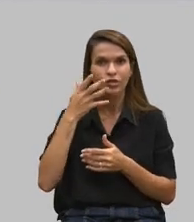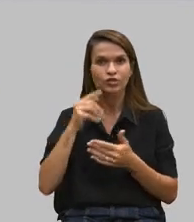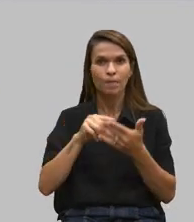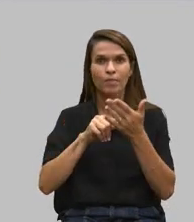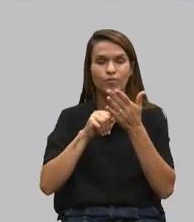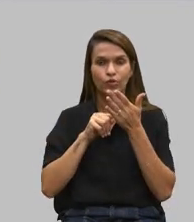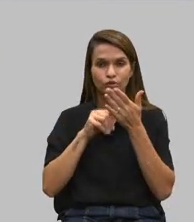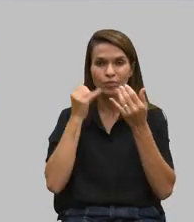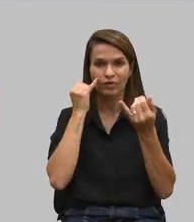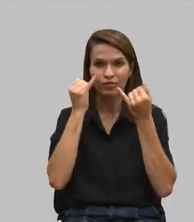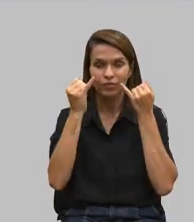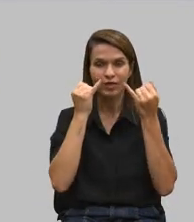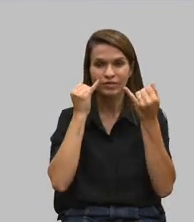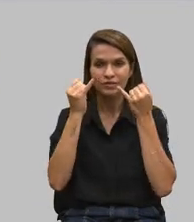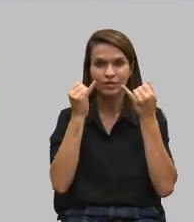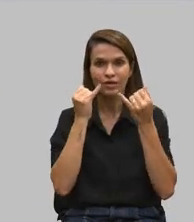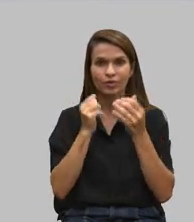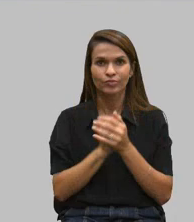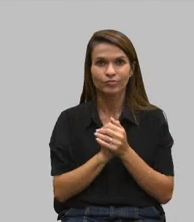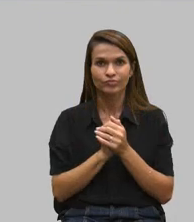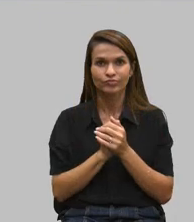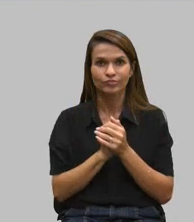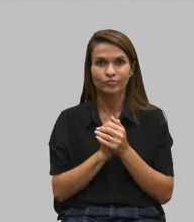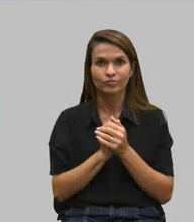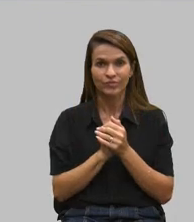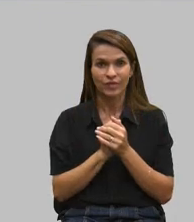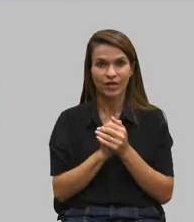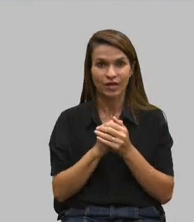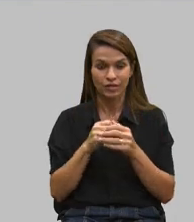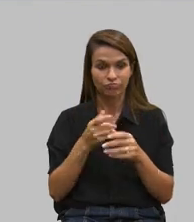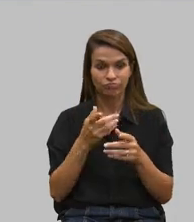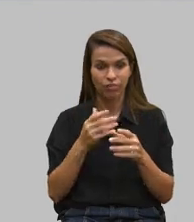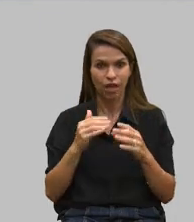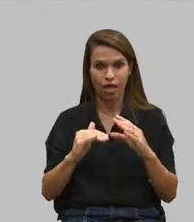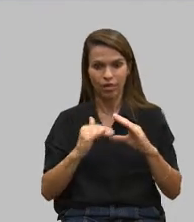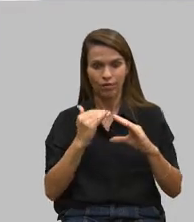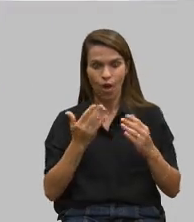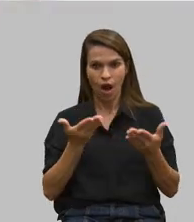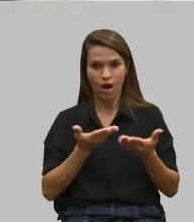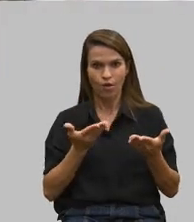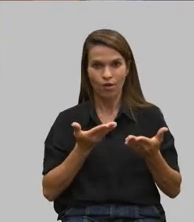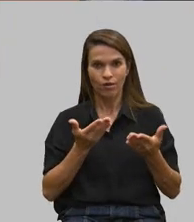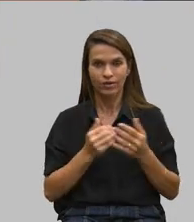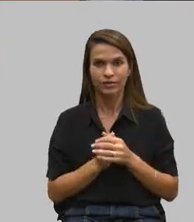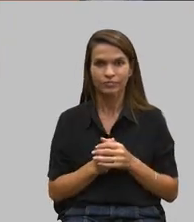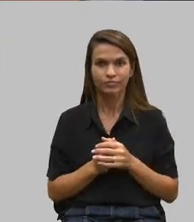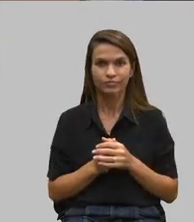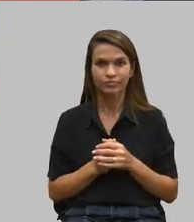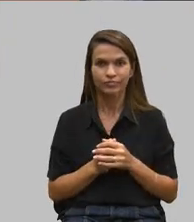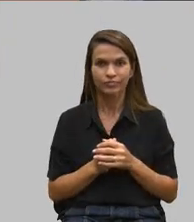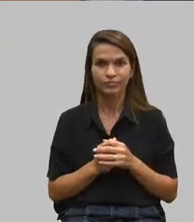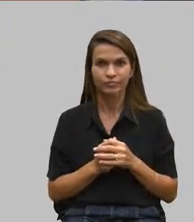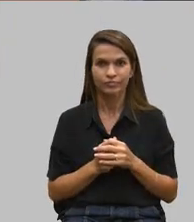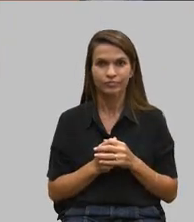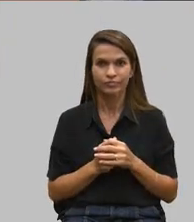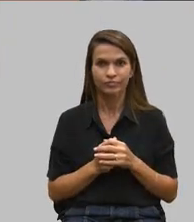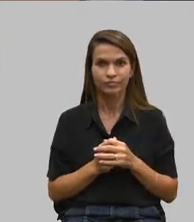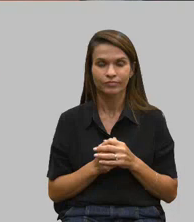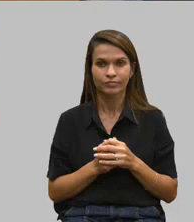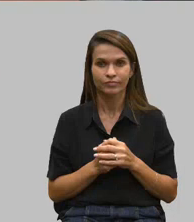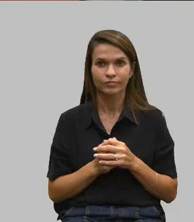notícia e a gente ele acabou de receber qu quer o microfone falar falar fala